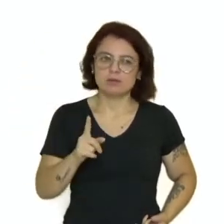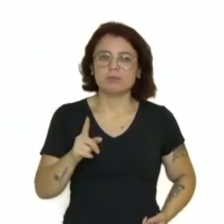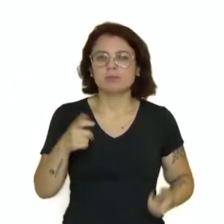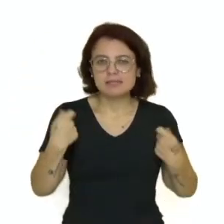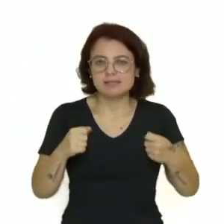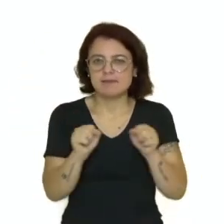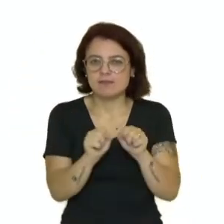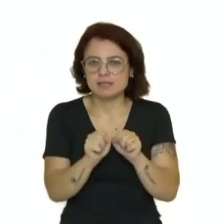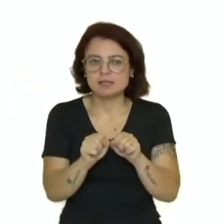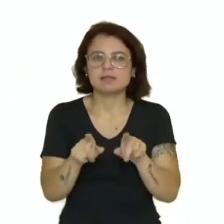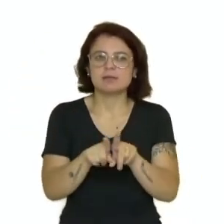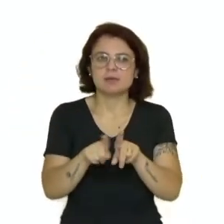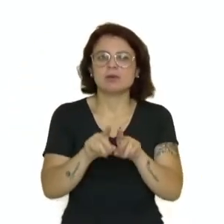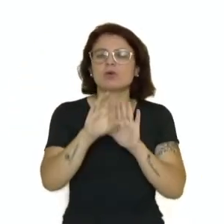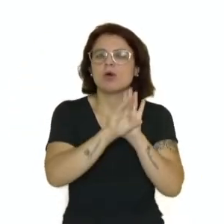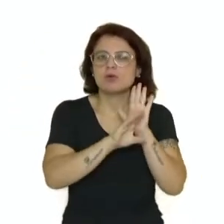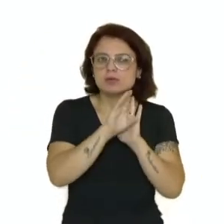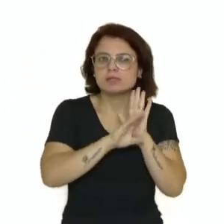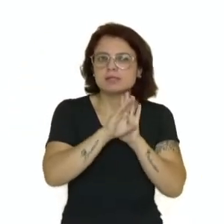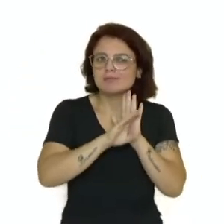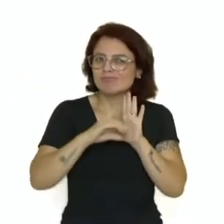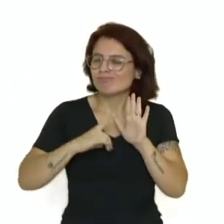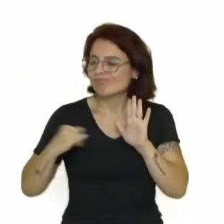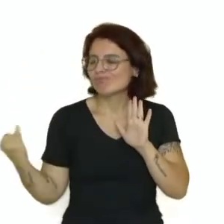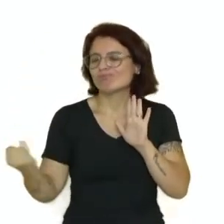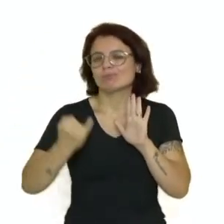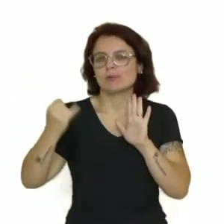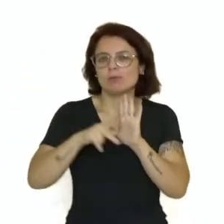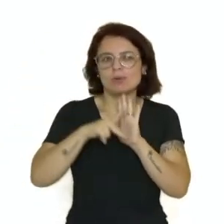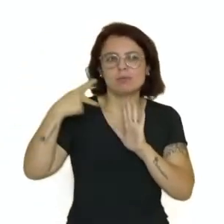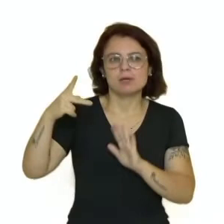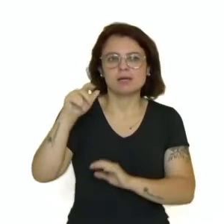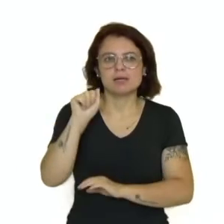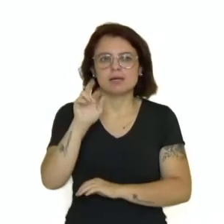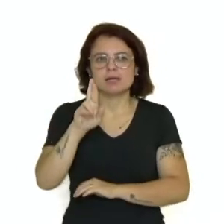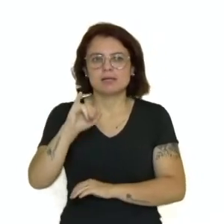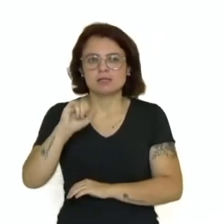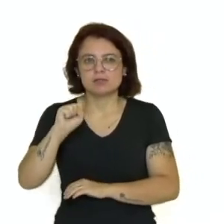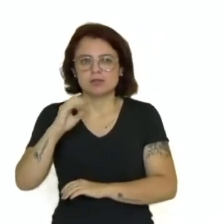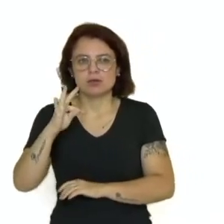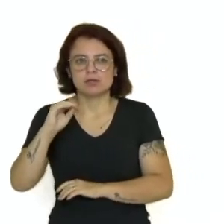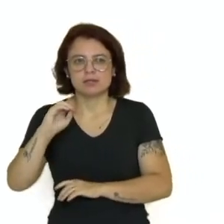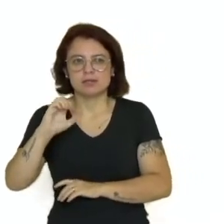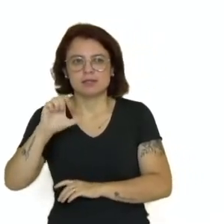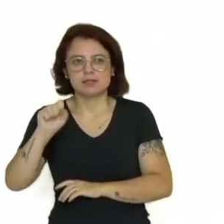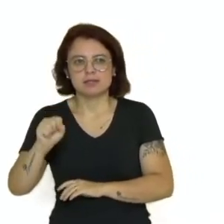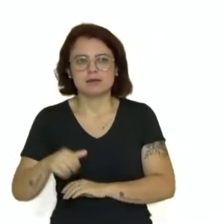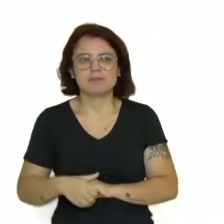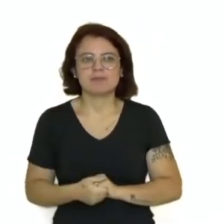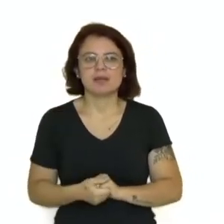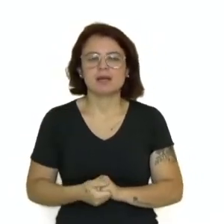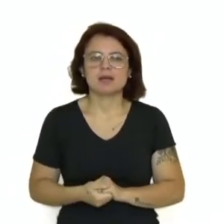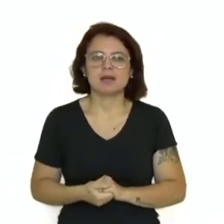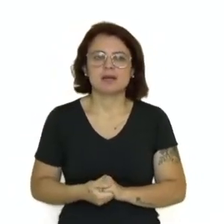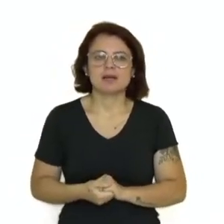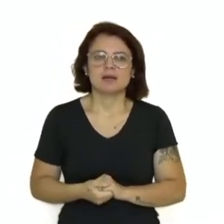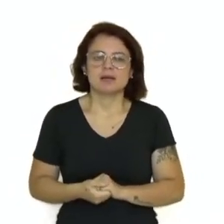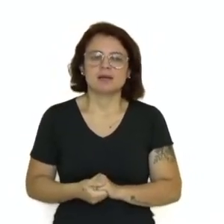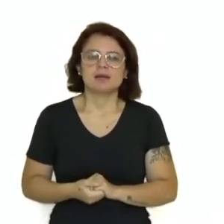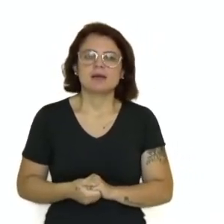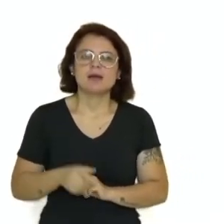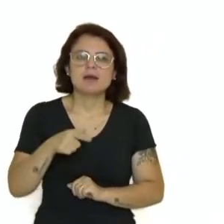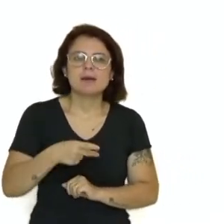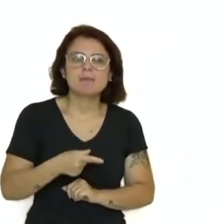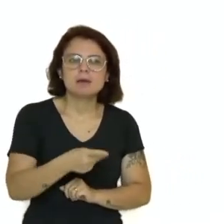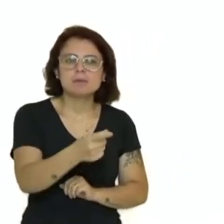o conceito de virtude é central na ética aristotélica. O que Aristóteles vai dizer em relação à virtude? Virtude é a